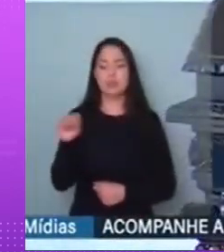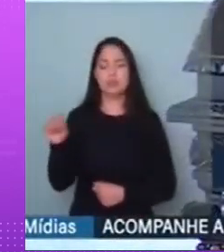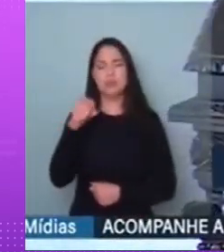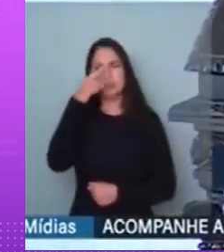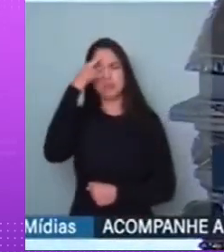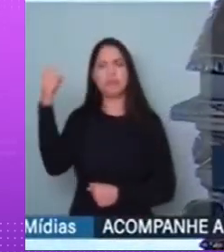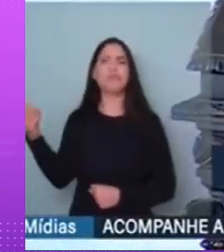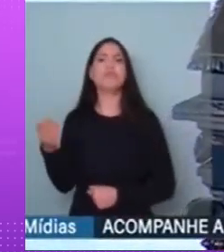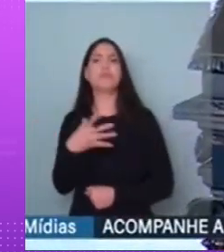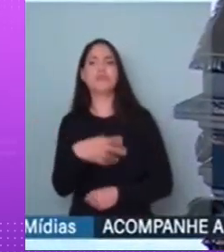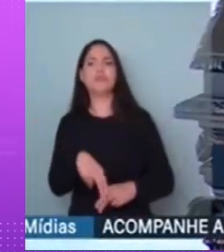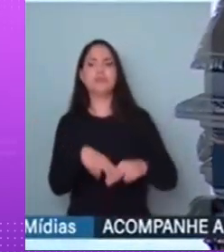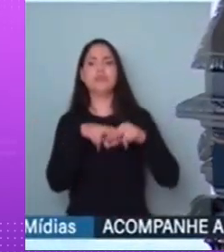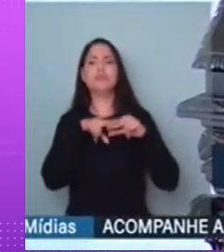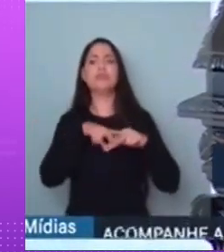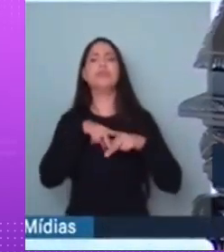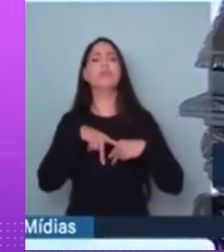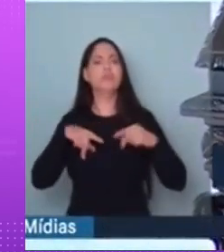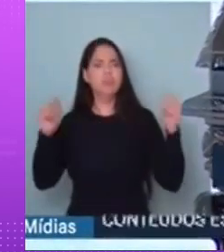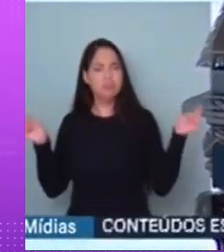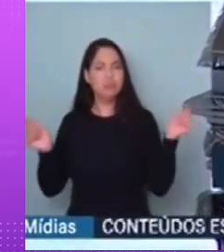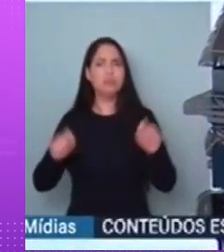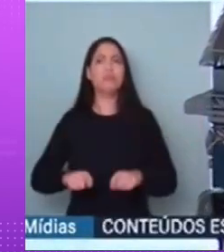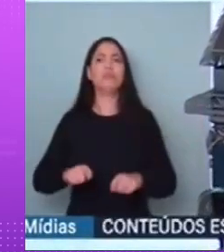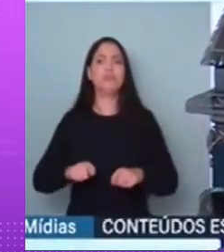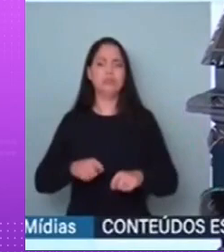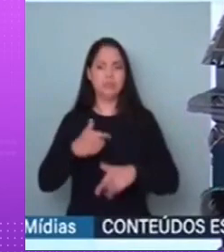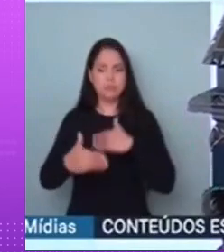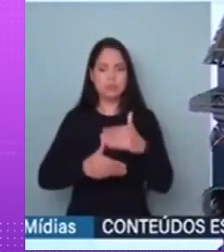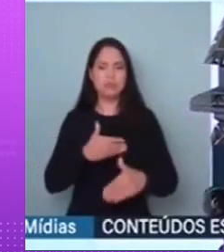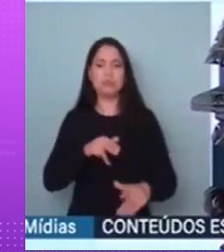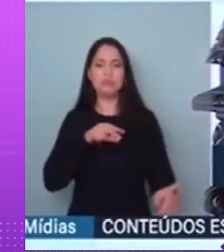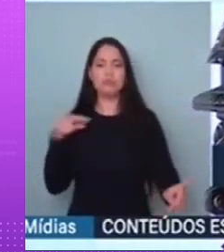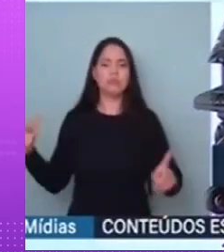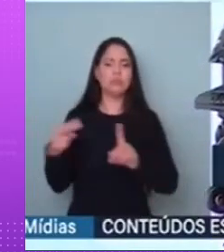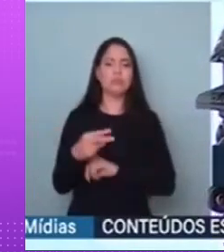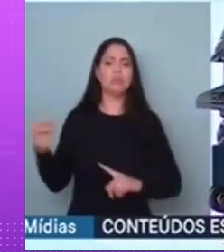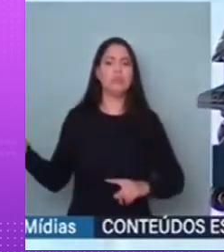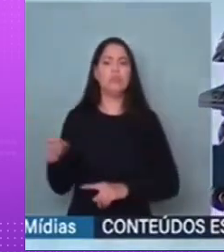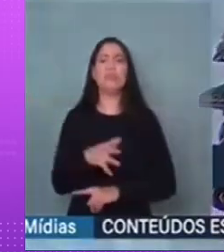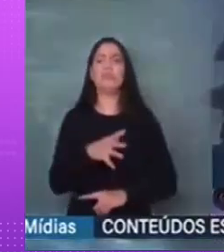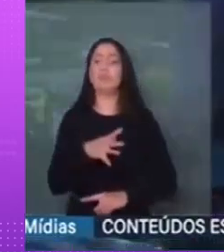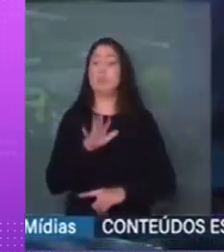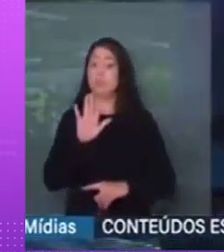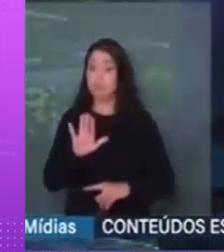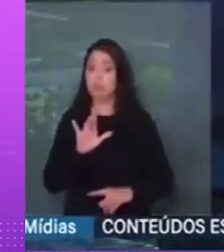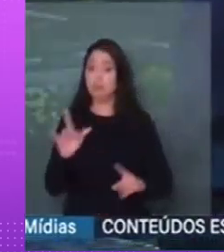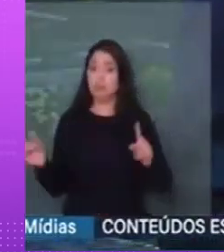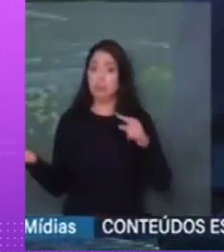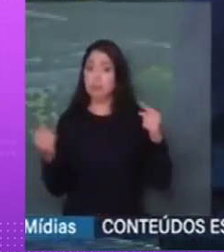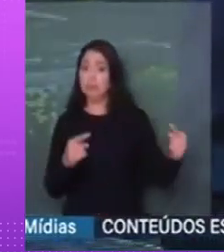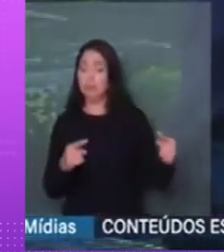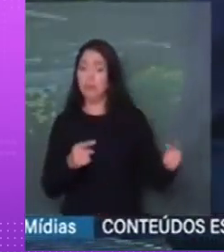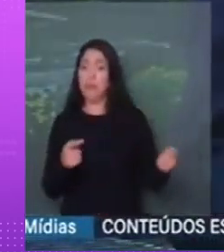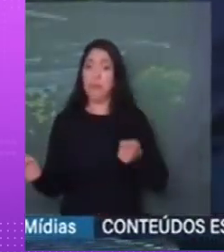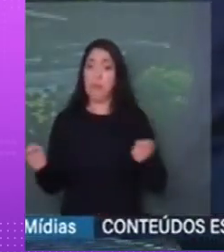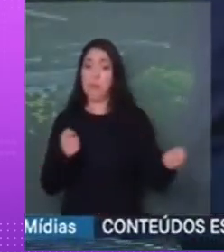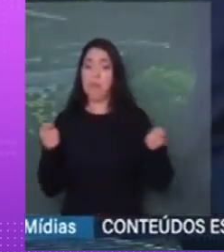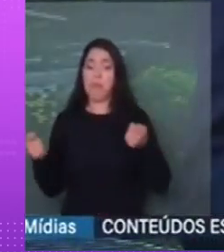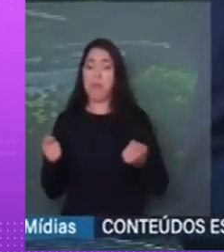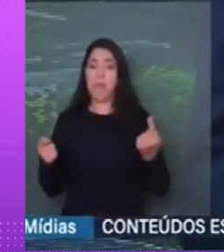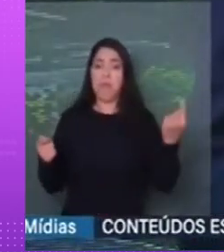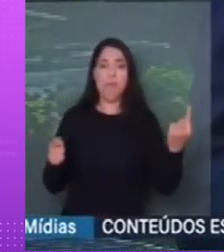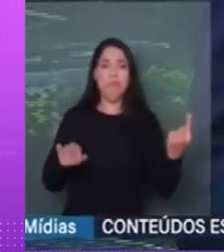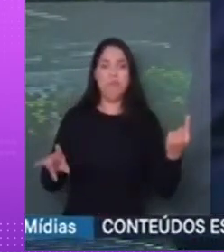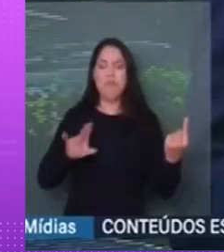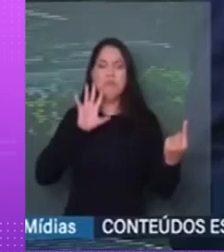de WhatsApp de pessoas alucinadas. O termo não é meu, é do delegado-geral da Polícia Federal no Brasil, que disse que eram